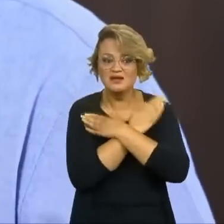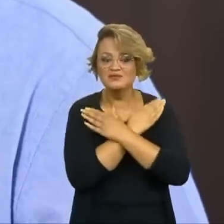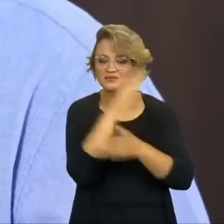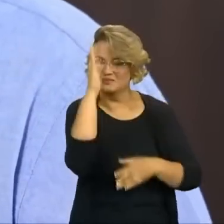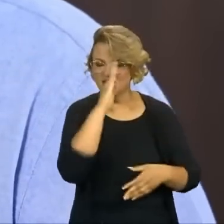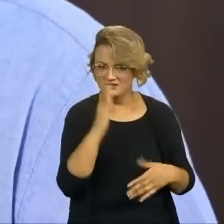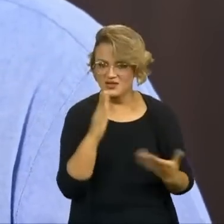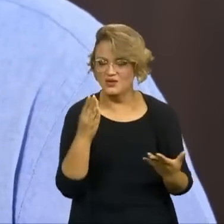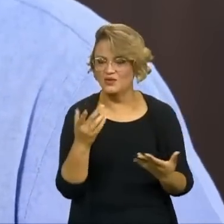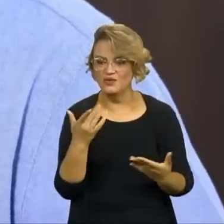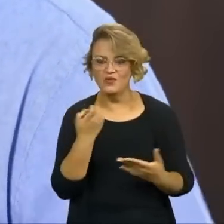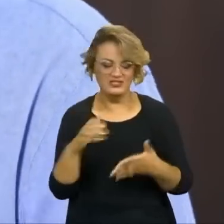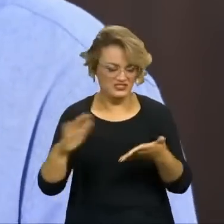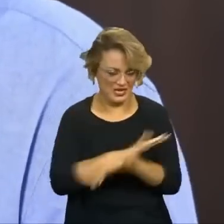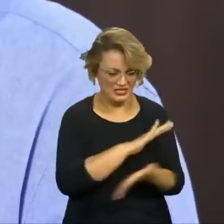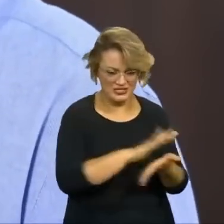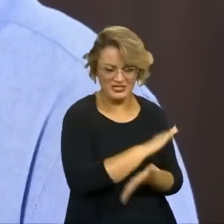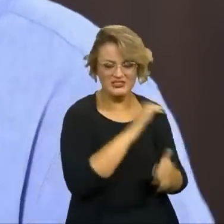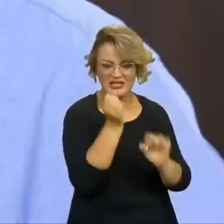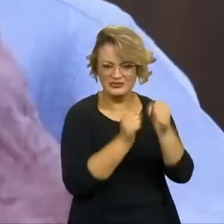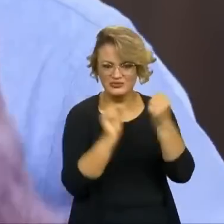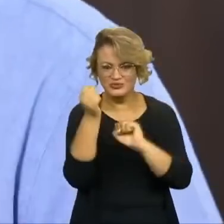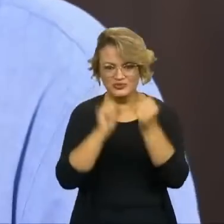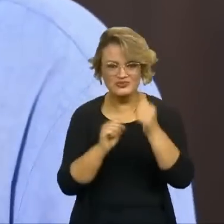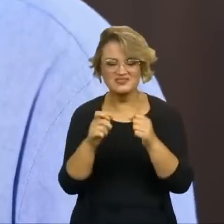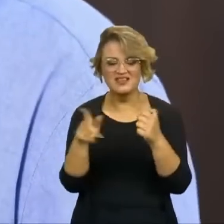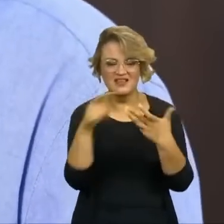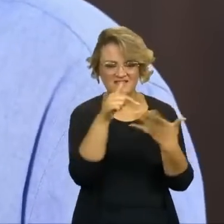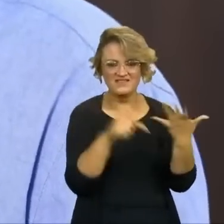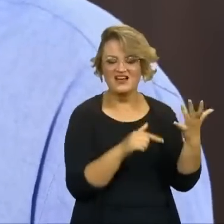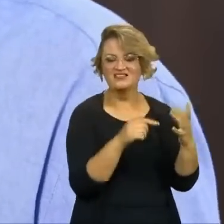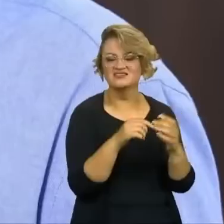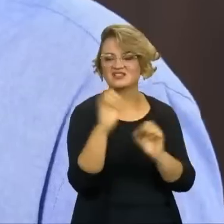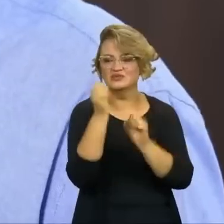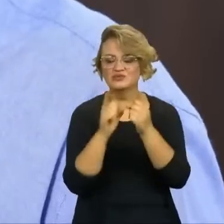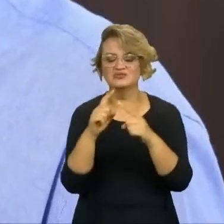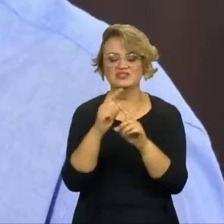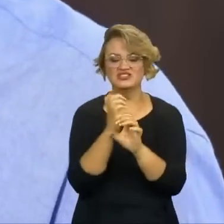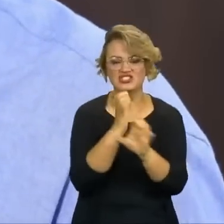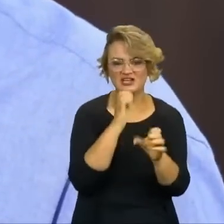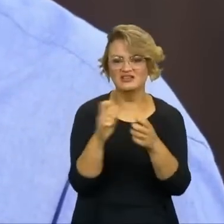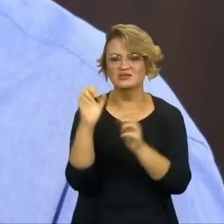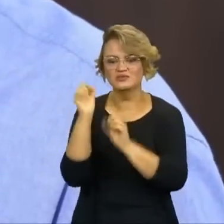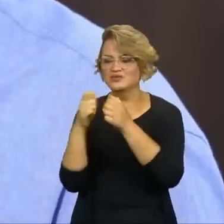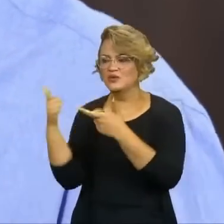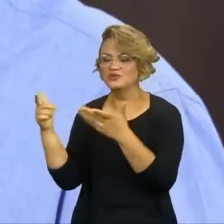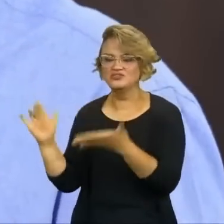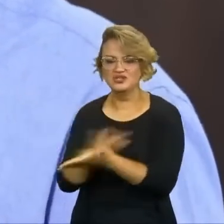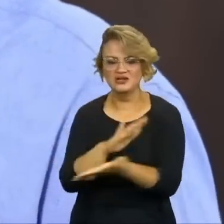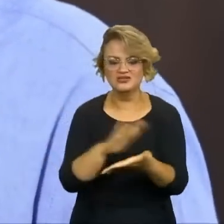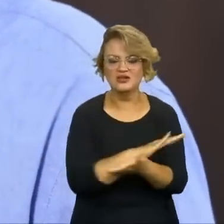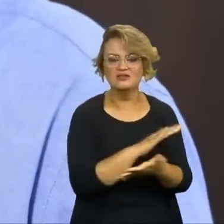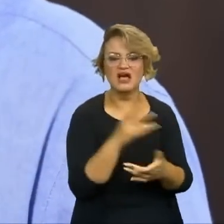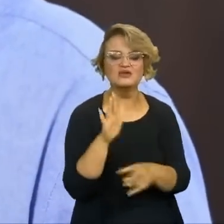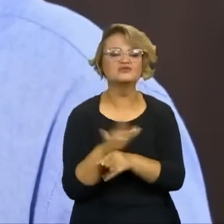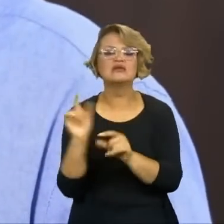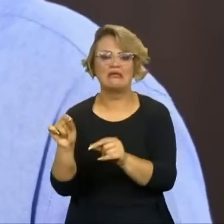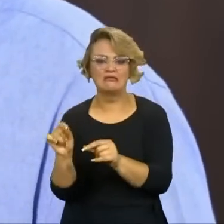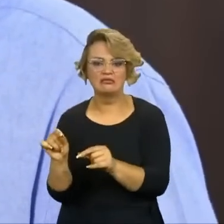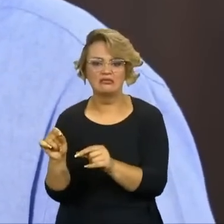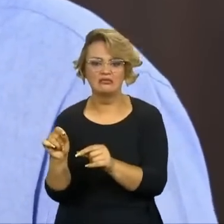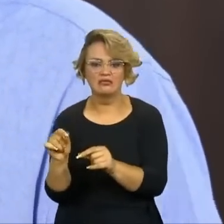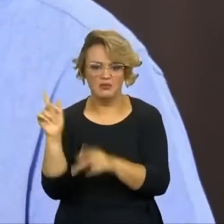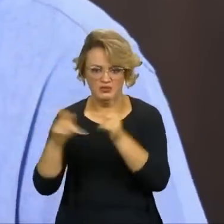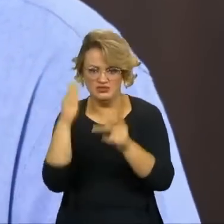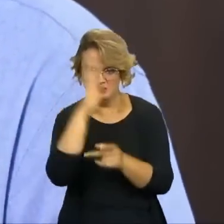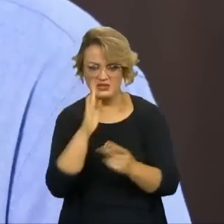quase que aniquilar a indústria de engenharia desse país, a indústria de óleo e gás, em benefício de quem? Não foi do povo brasileiro. Não